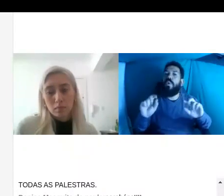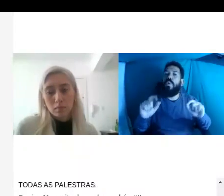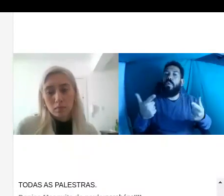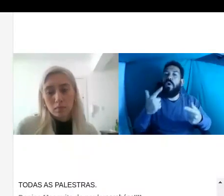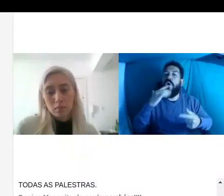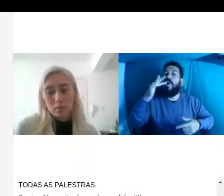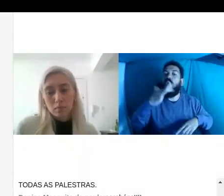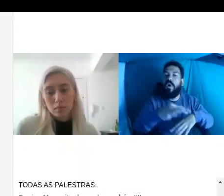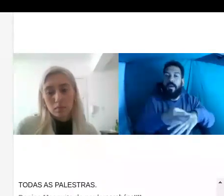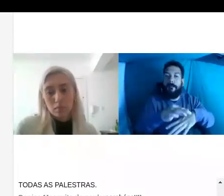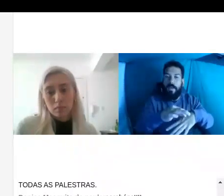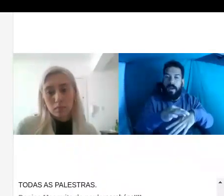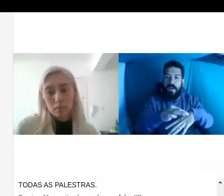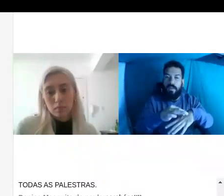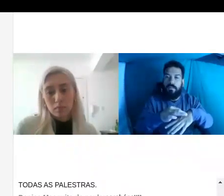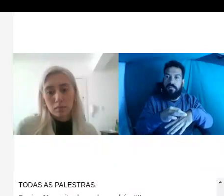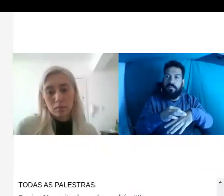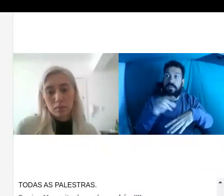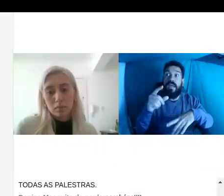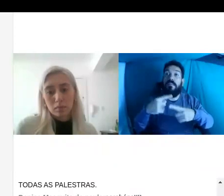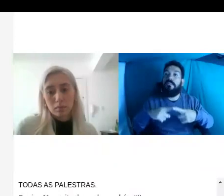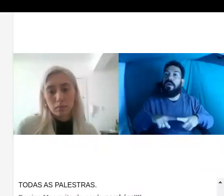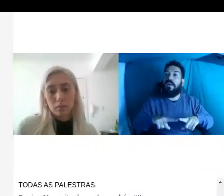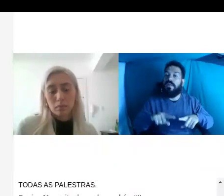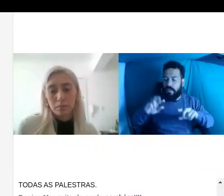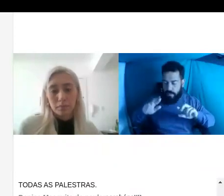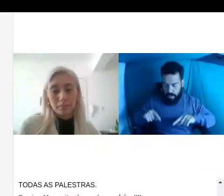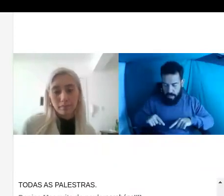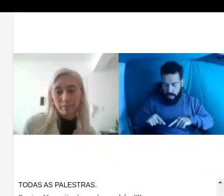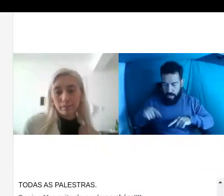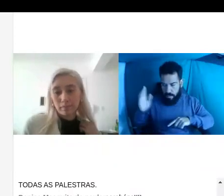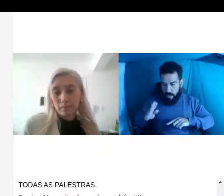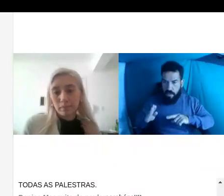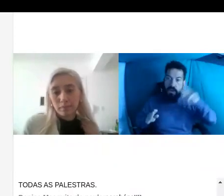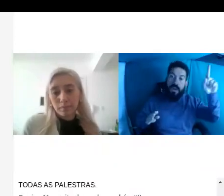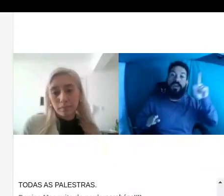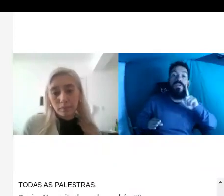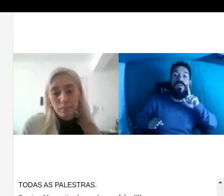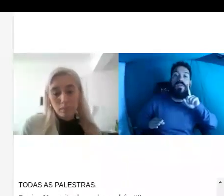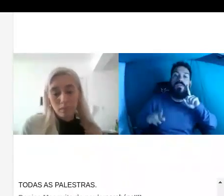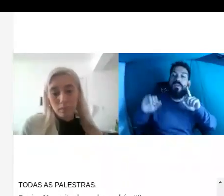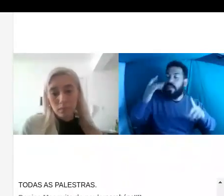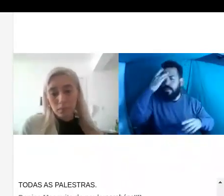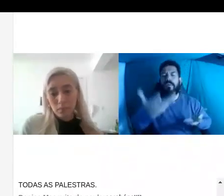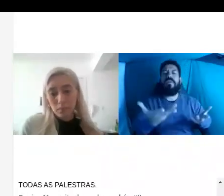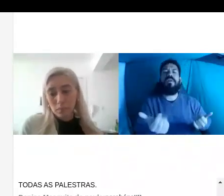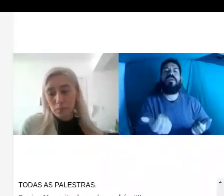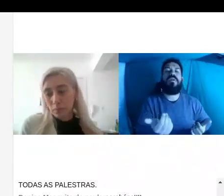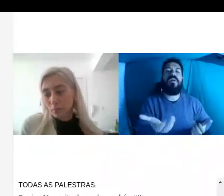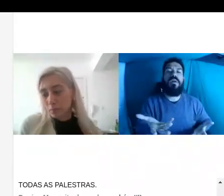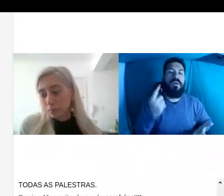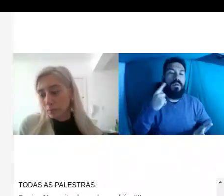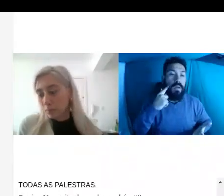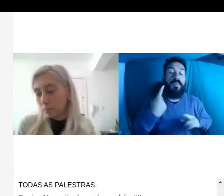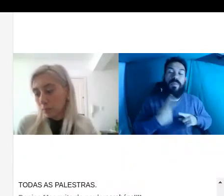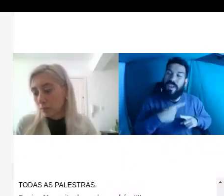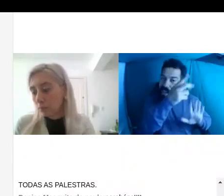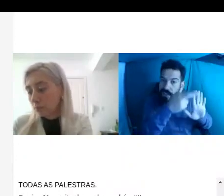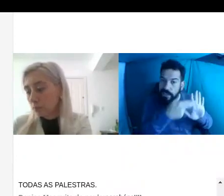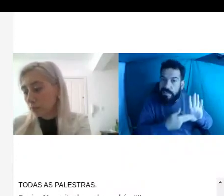experimenta fazer isso lá nos Estados Unidos para ver se vão te cobrar também. Porque na norma norte-americana, até onde eu